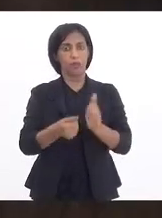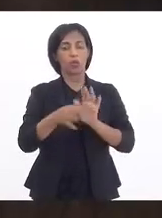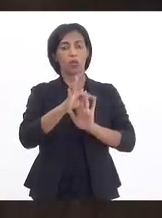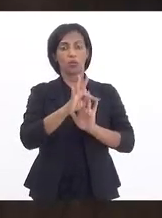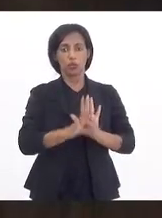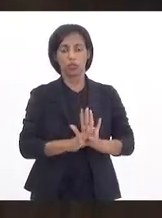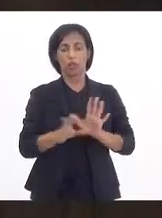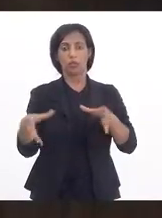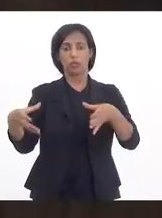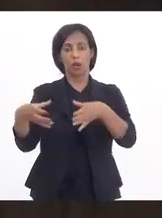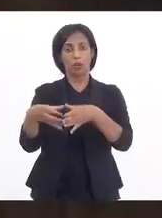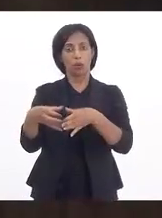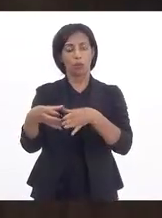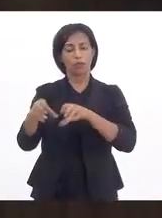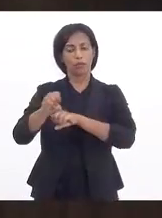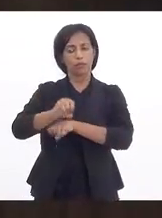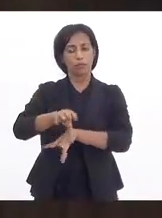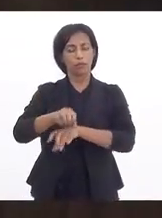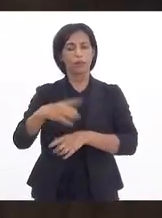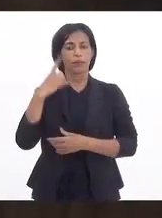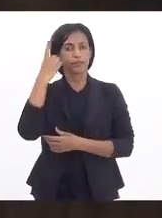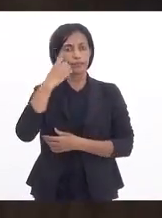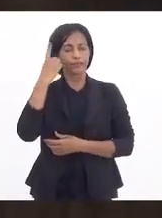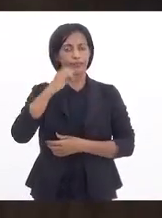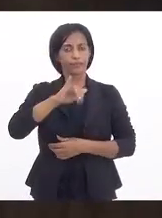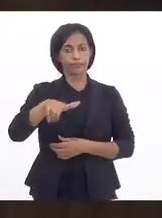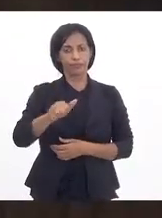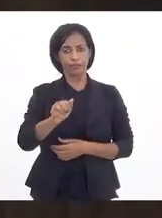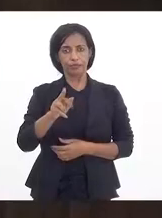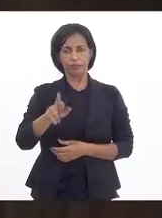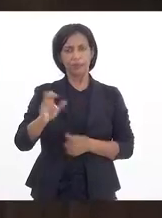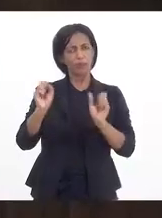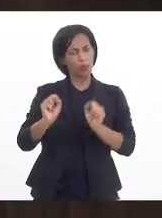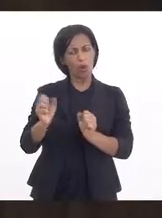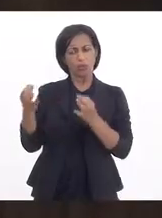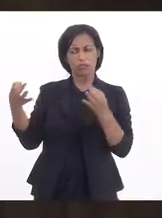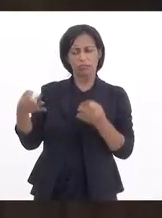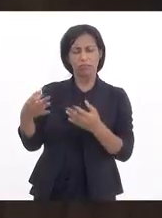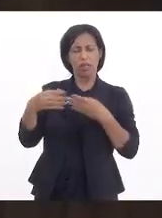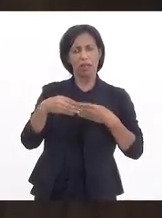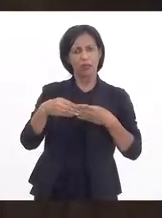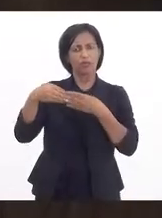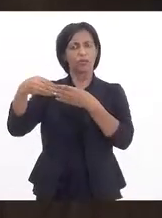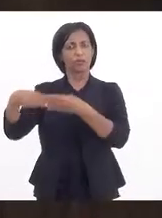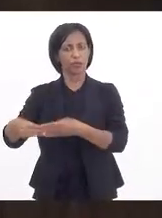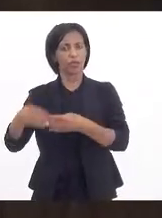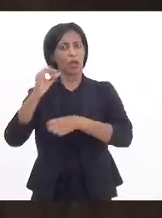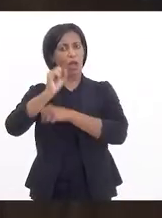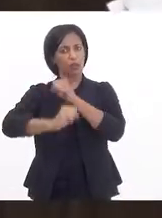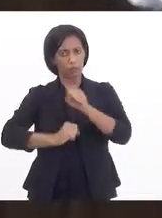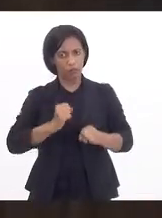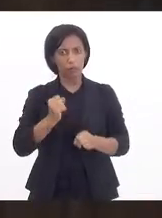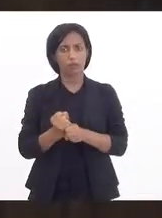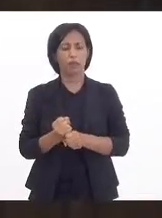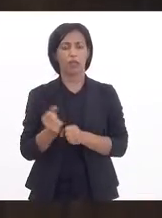termos do parecer da comissão de educação e o Deputado José Bittencourt pode perfeitamente no liderar a partir do início do ano que vem ao lado da